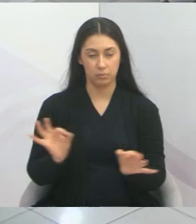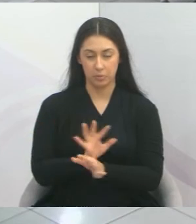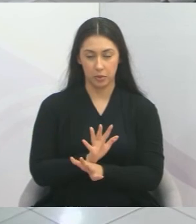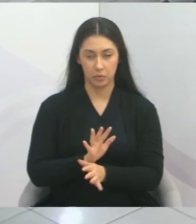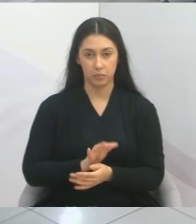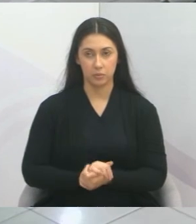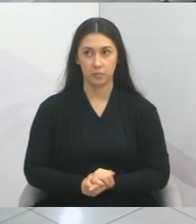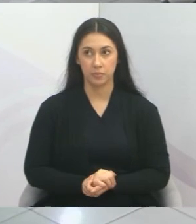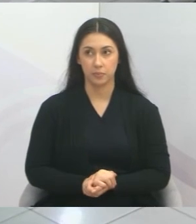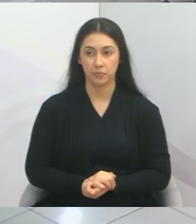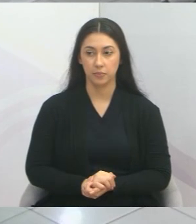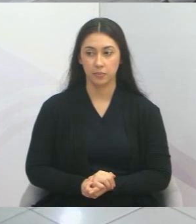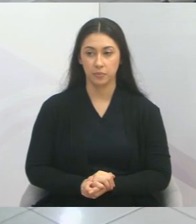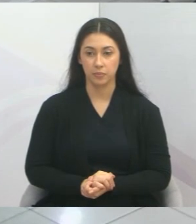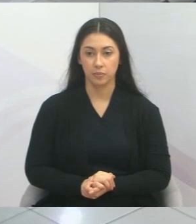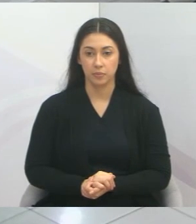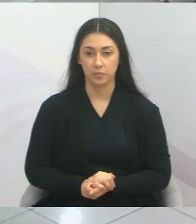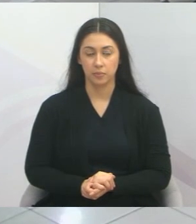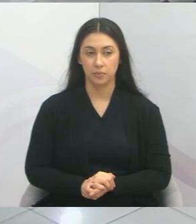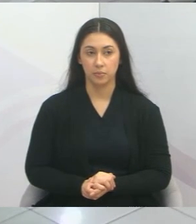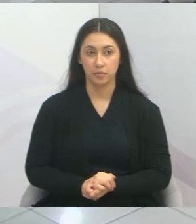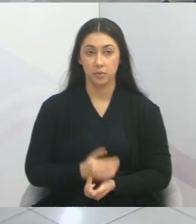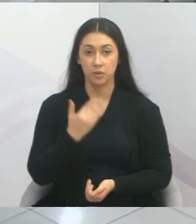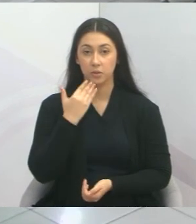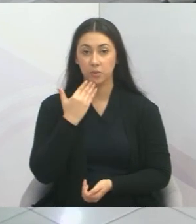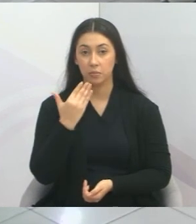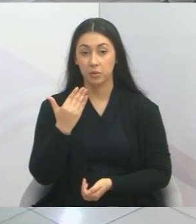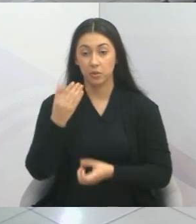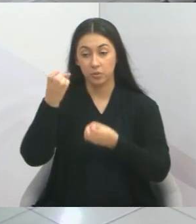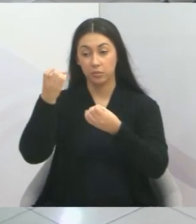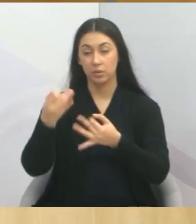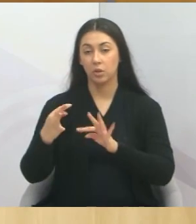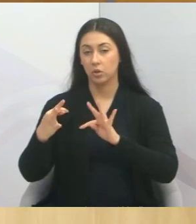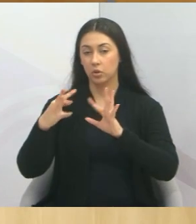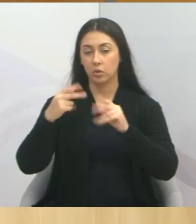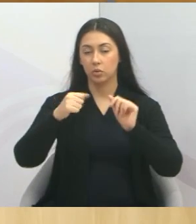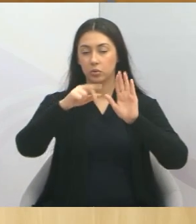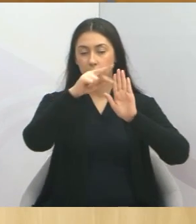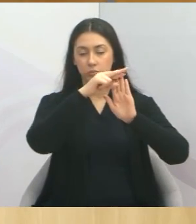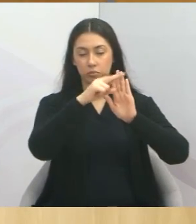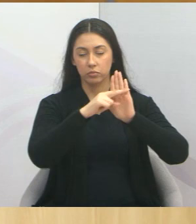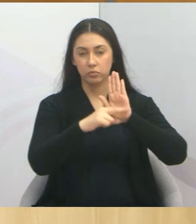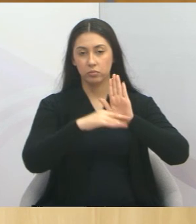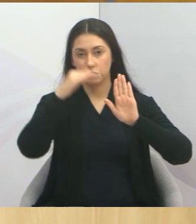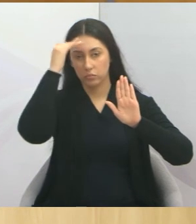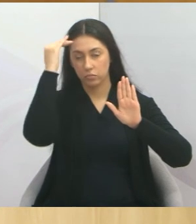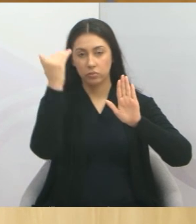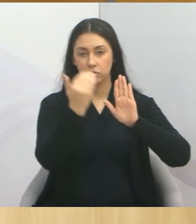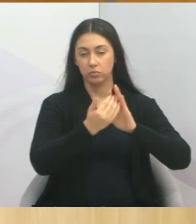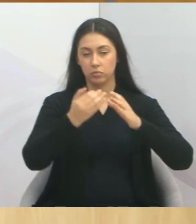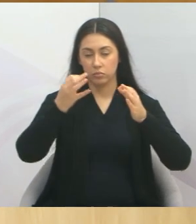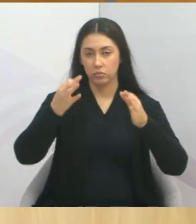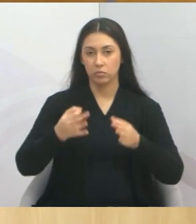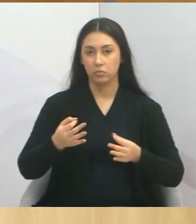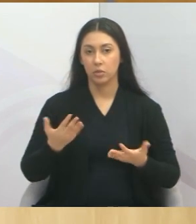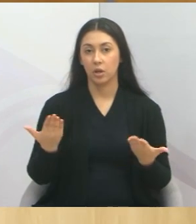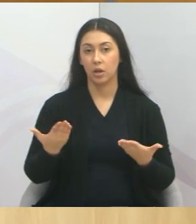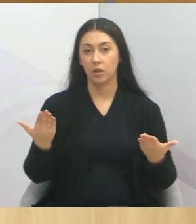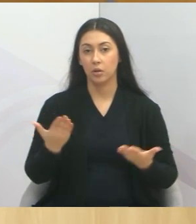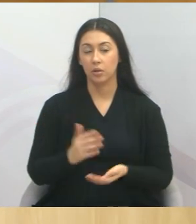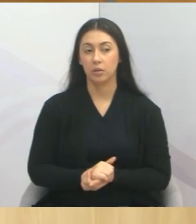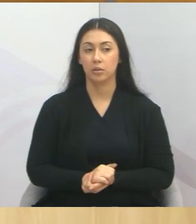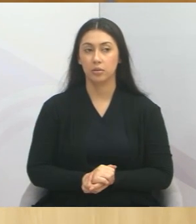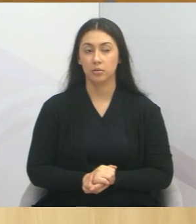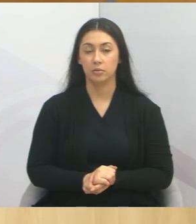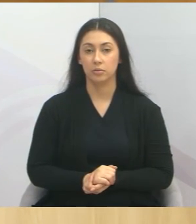há mais pedir informação o pedido de informações foram apreciados na forma regimental desse